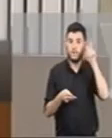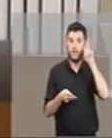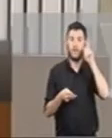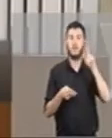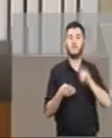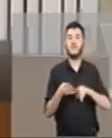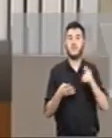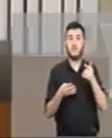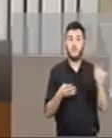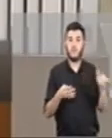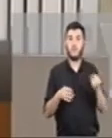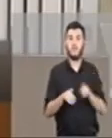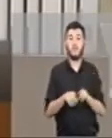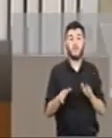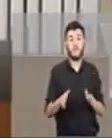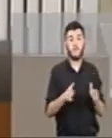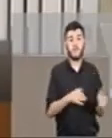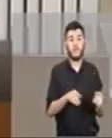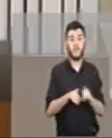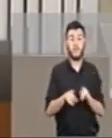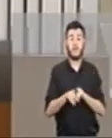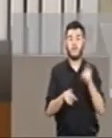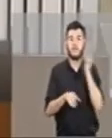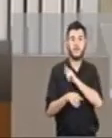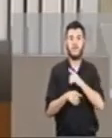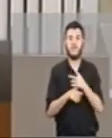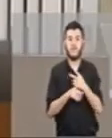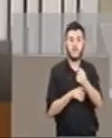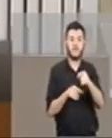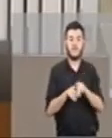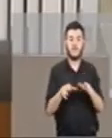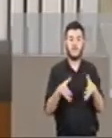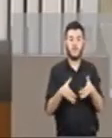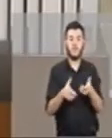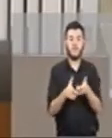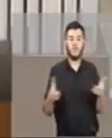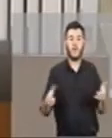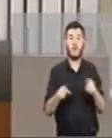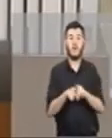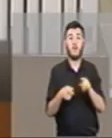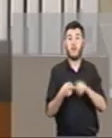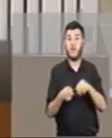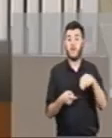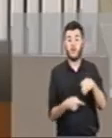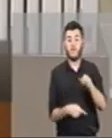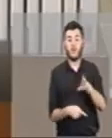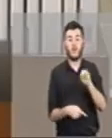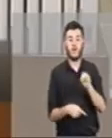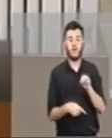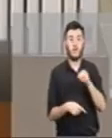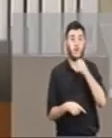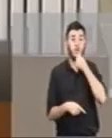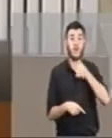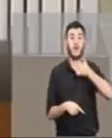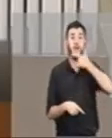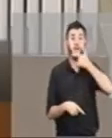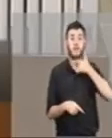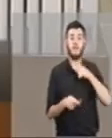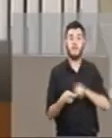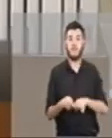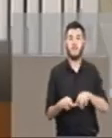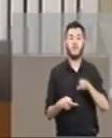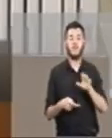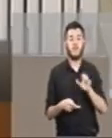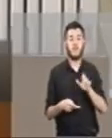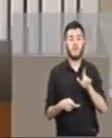os ministros Marco Aurélio, que julgava improcedente a reclamação, e o ministro Celso de Mello, que também